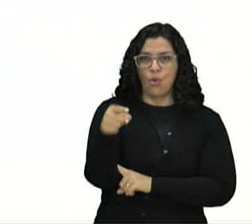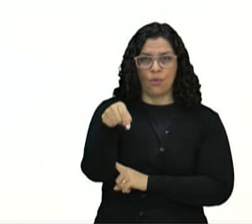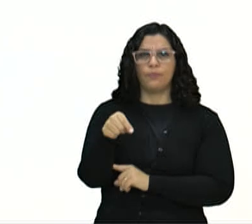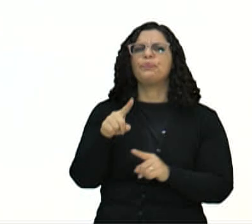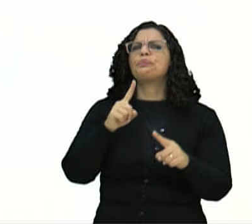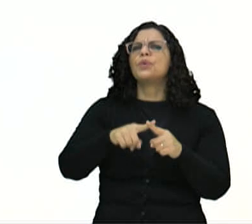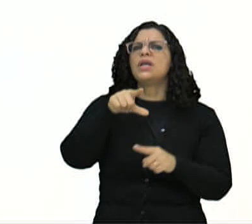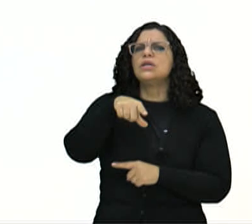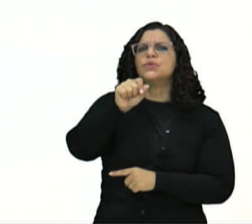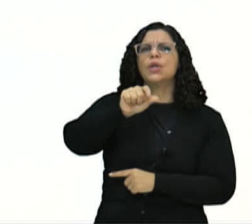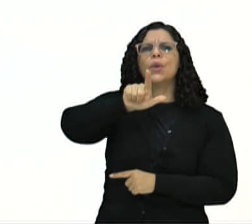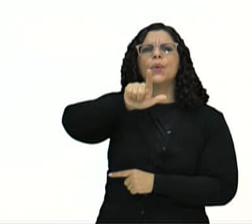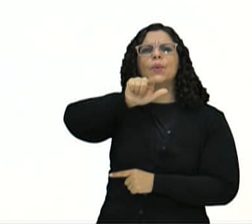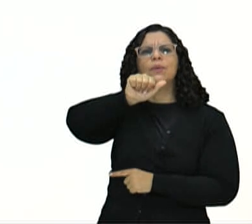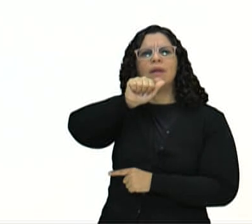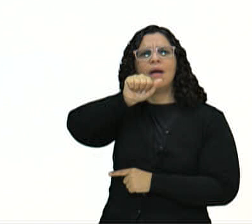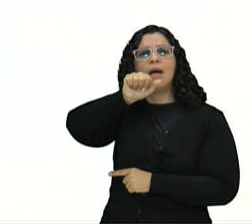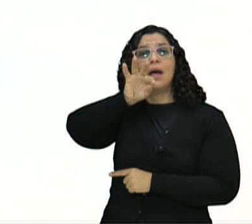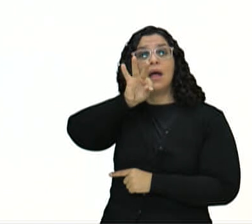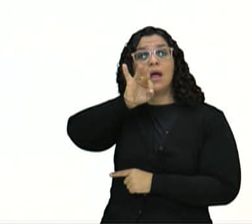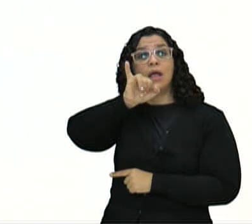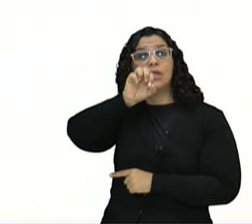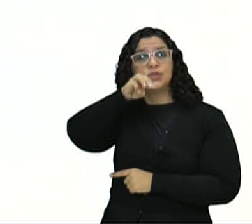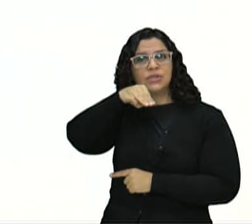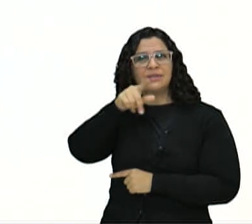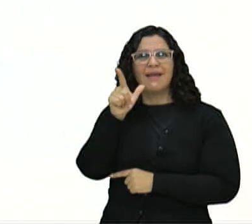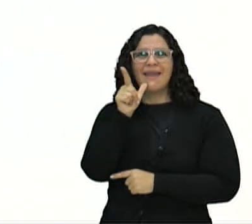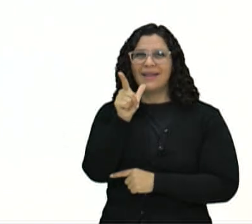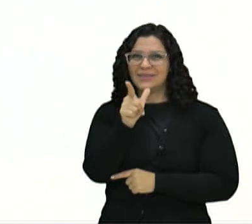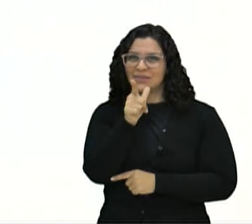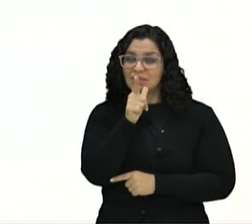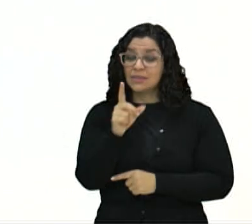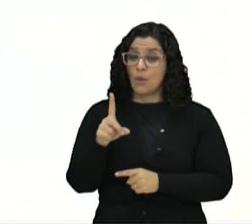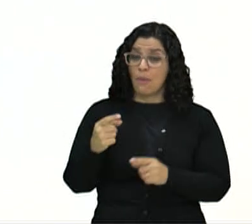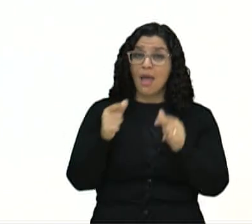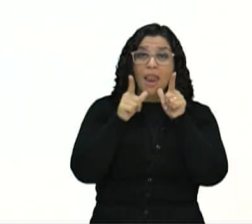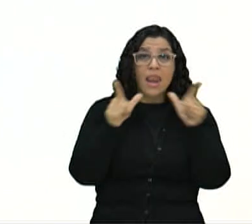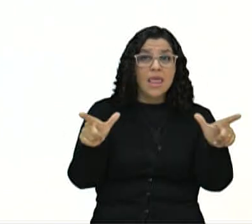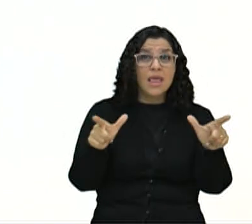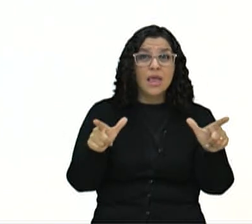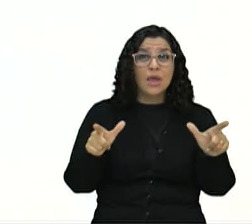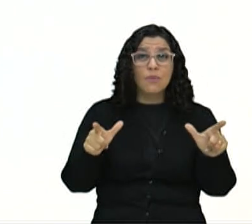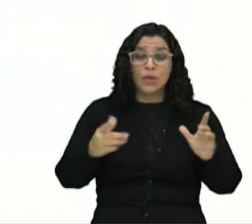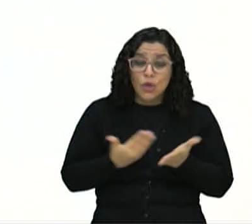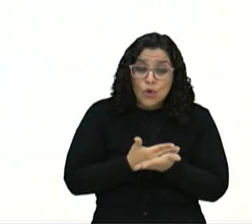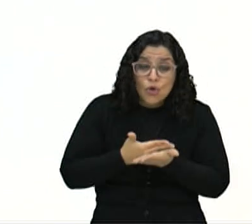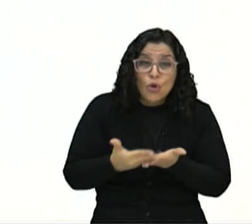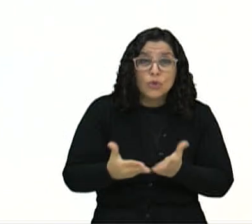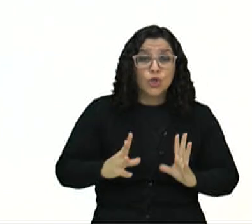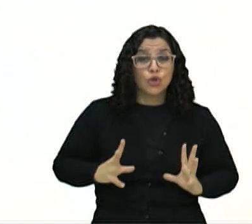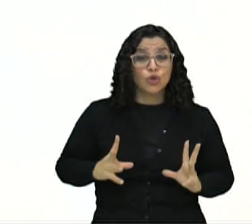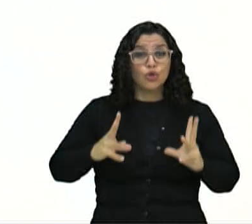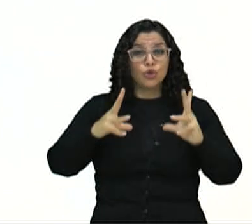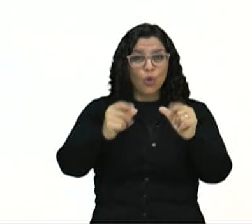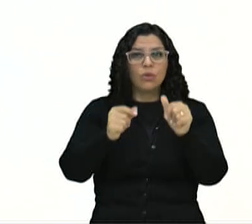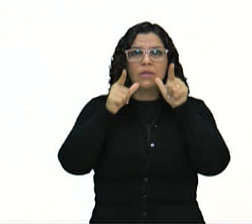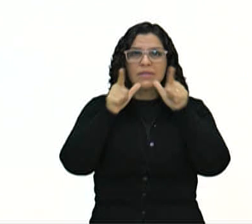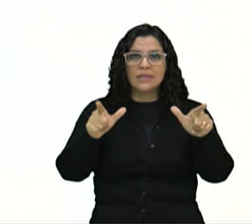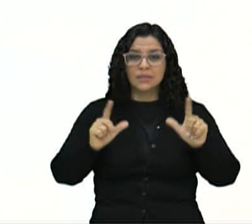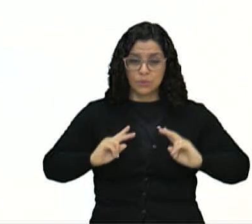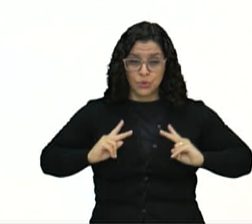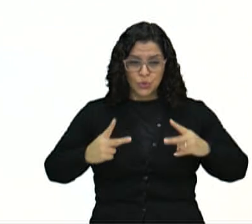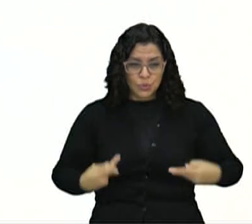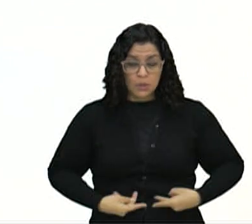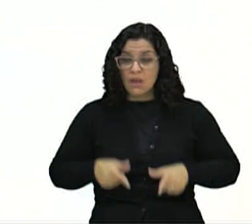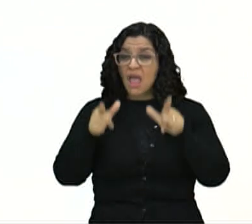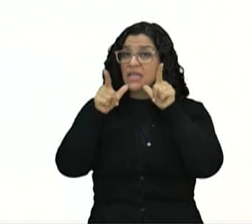latim? Porque o latim é uma língua universal, é a língua mãe da humanidade e ela já é uma língua